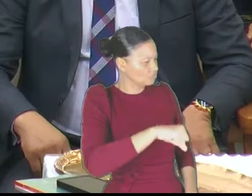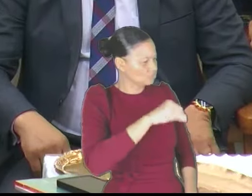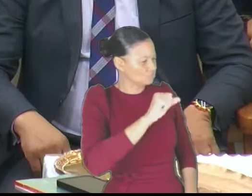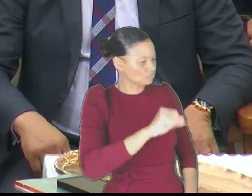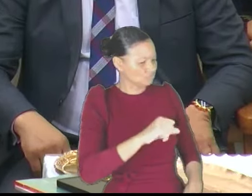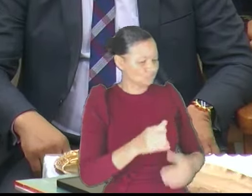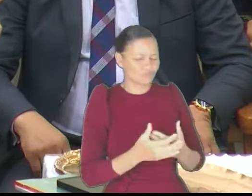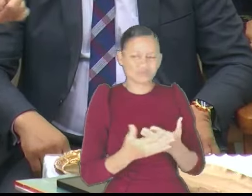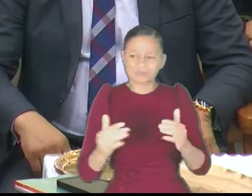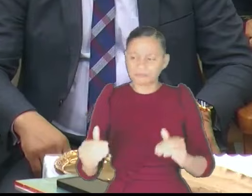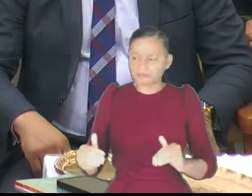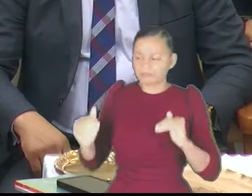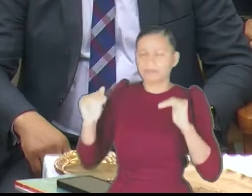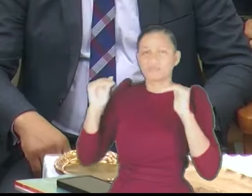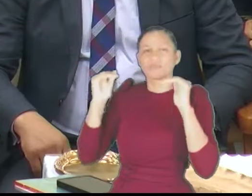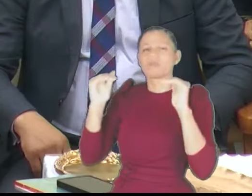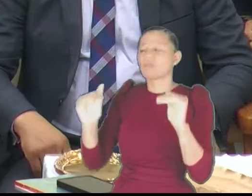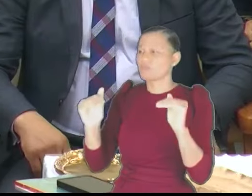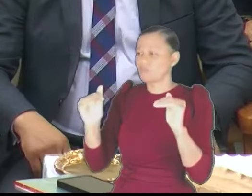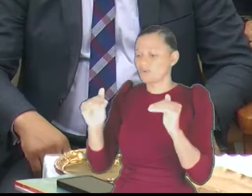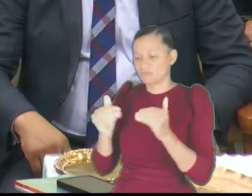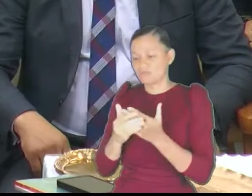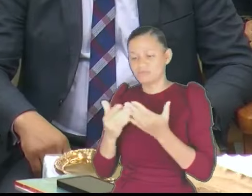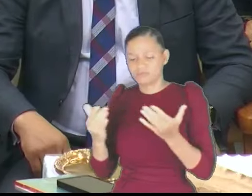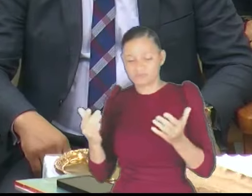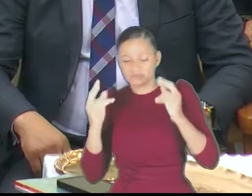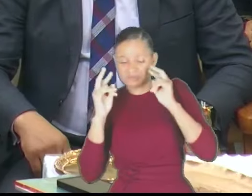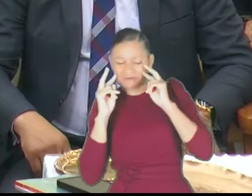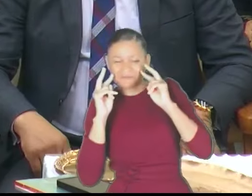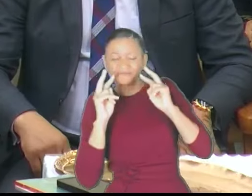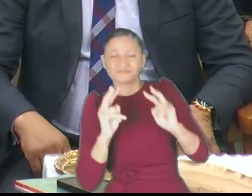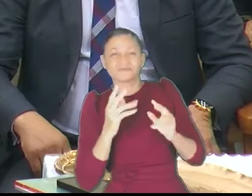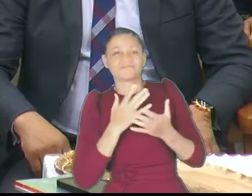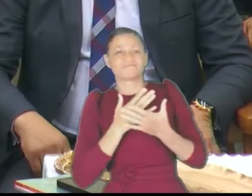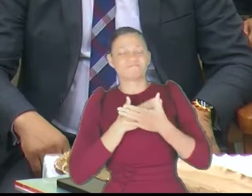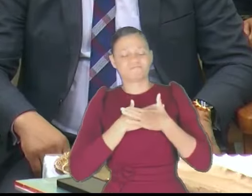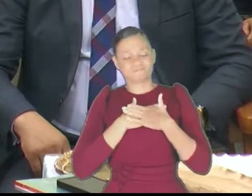tão maior que Abraão exultou por ver o meu dia.